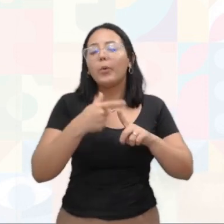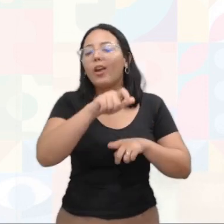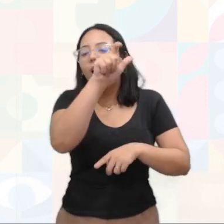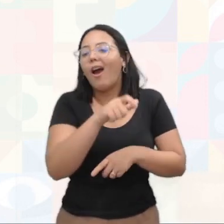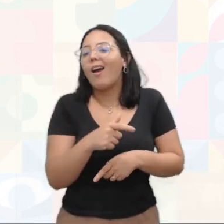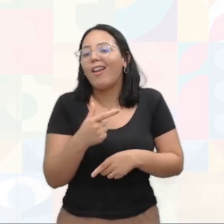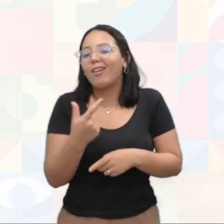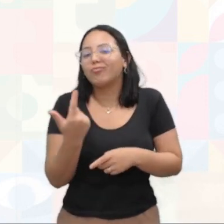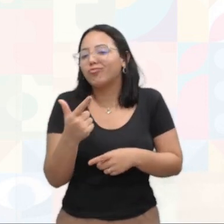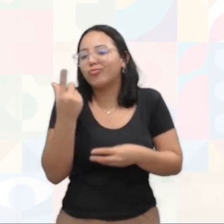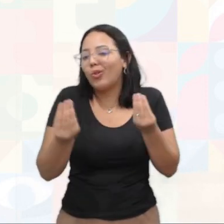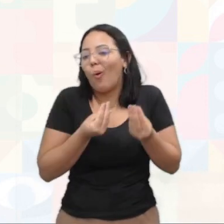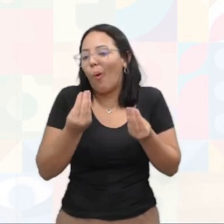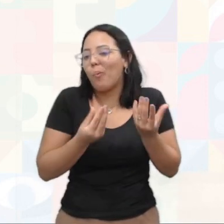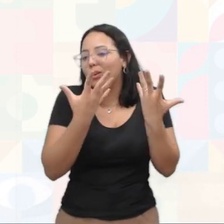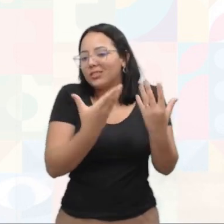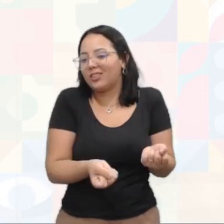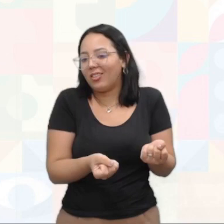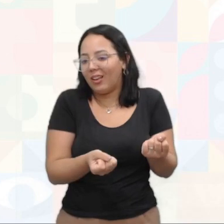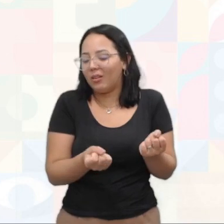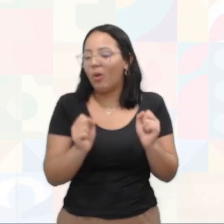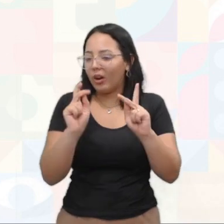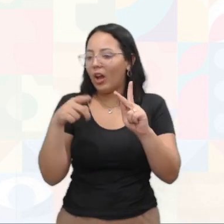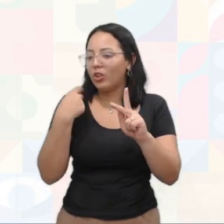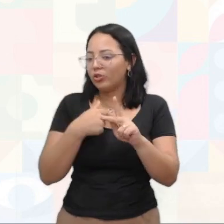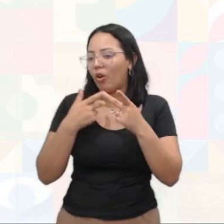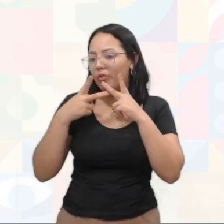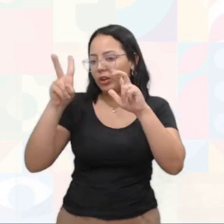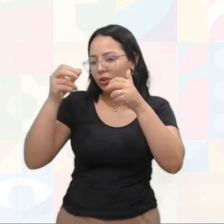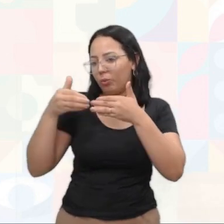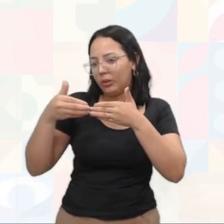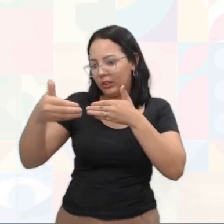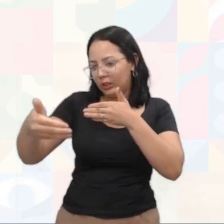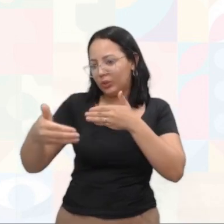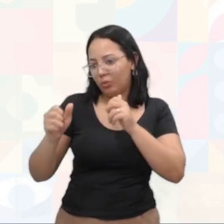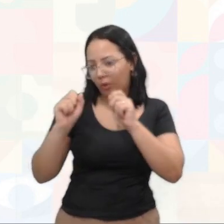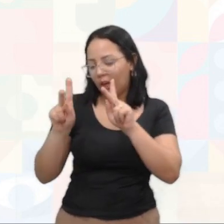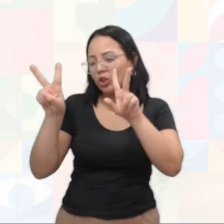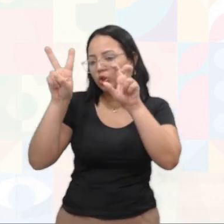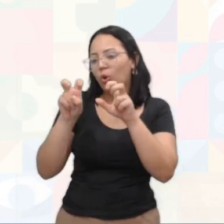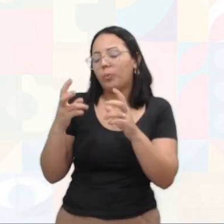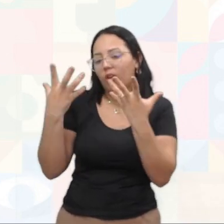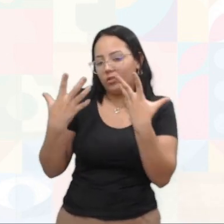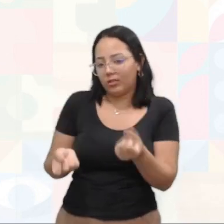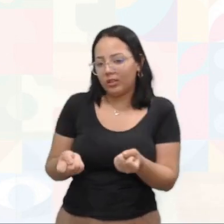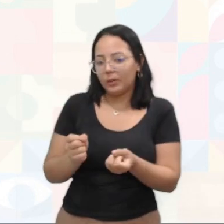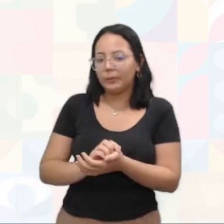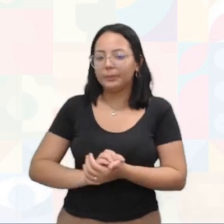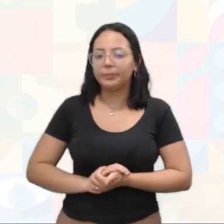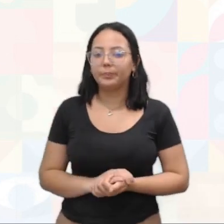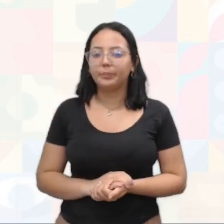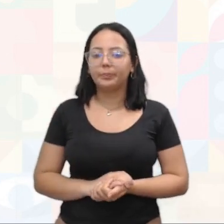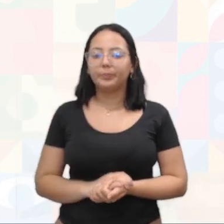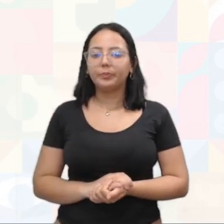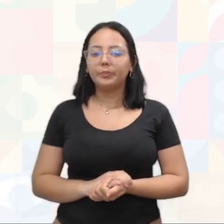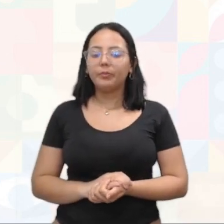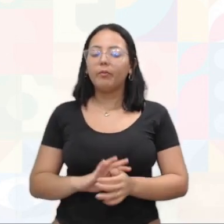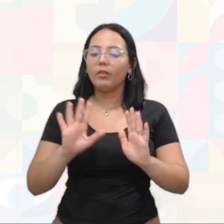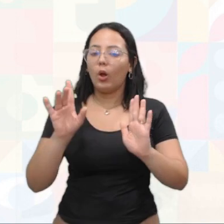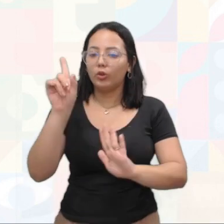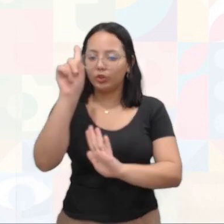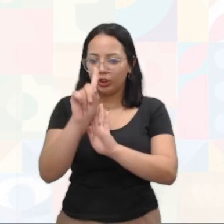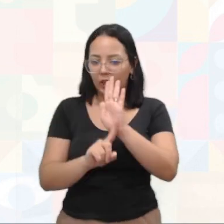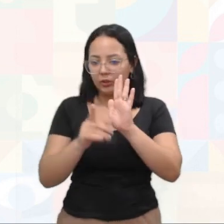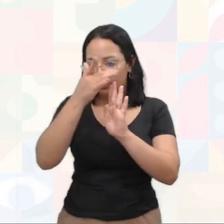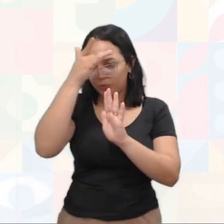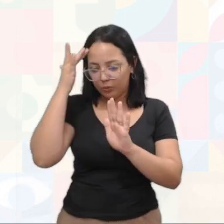consentimento de pais ou responsáveis. A gente vai falar um pouco mais sobre isso mais na frente do consentimento. Direitos da pessoa,